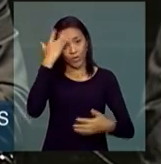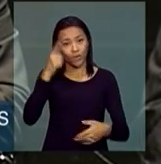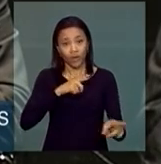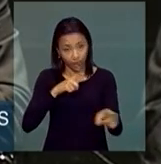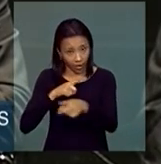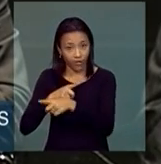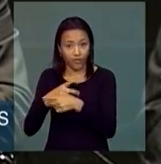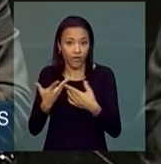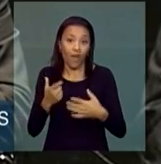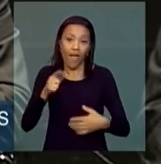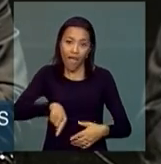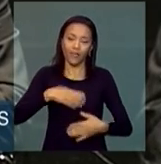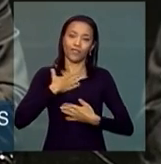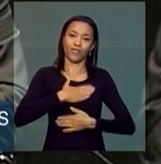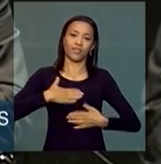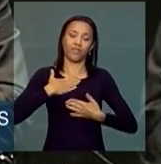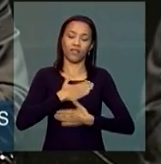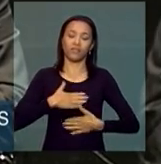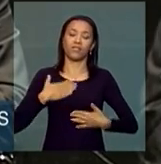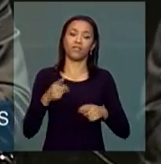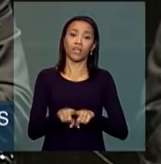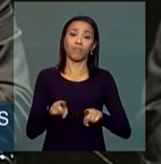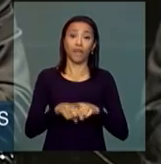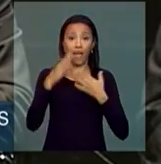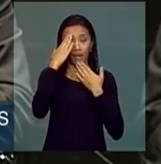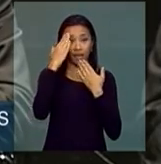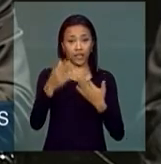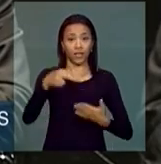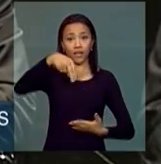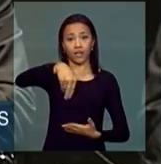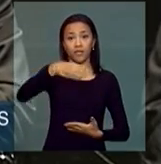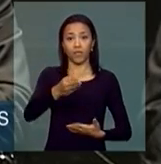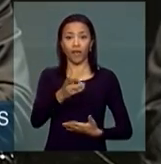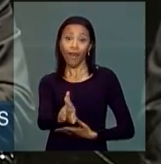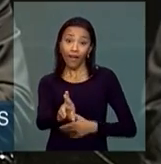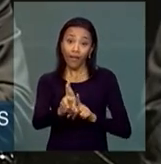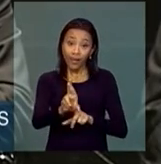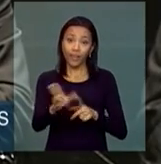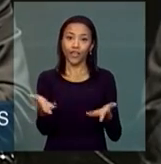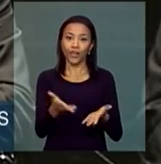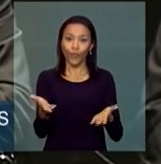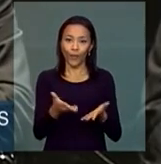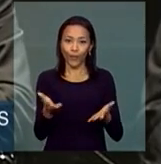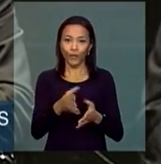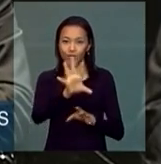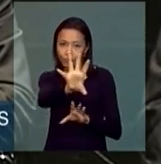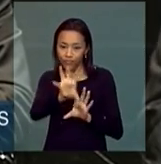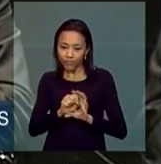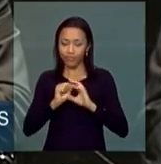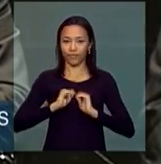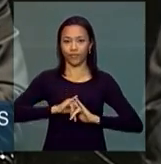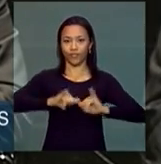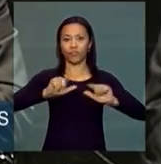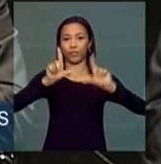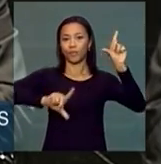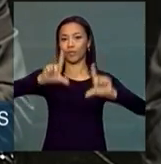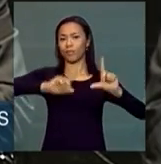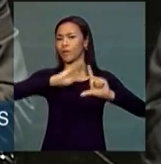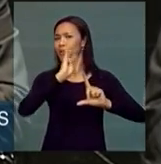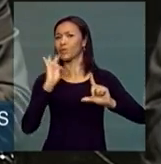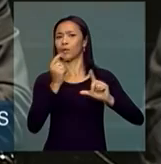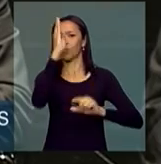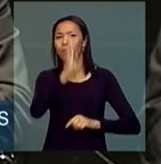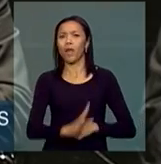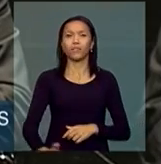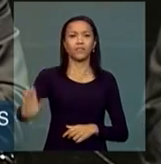nossa grande satisfação. Agradecer à NBR por estar nos proporcionando esse momento de transmitir ao vivo para todo o país,